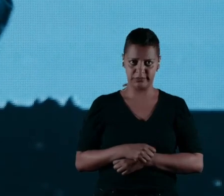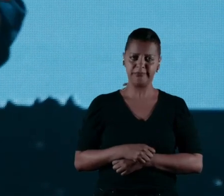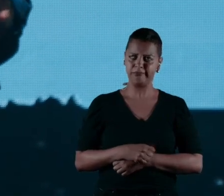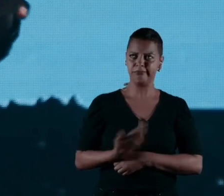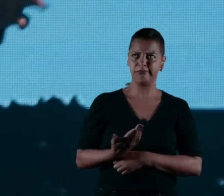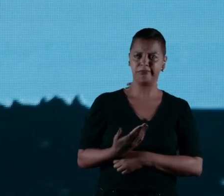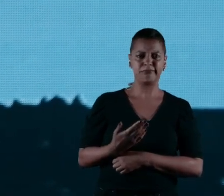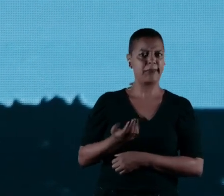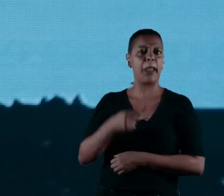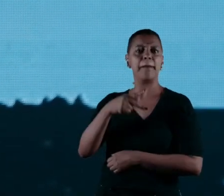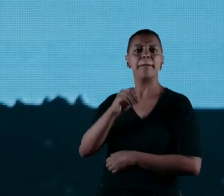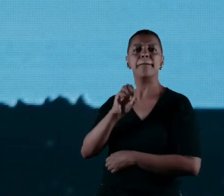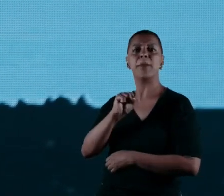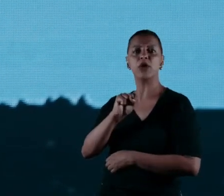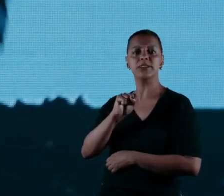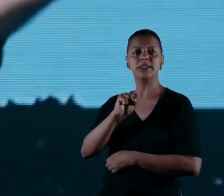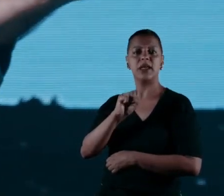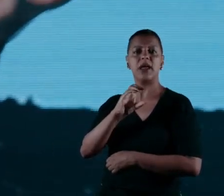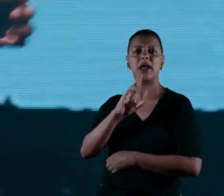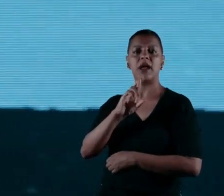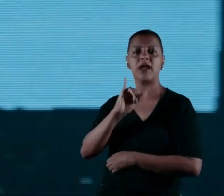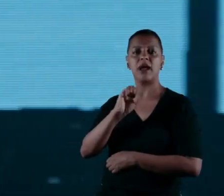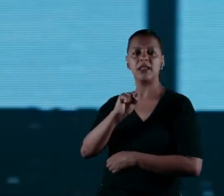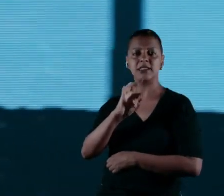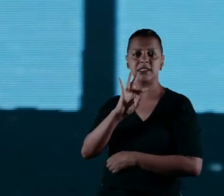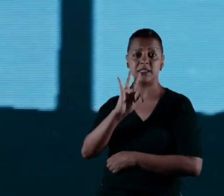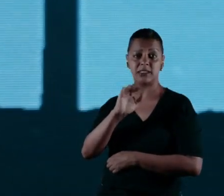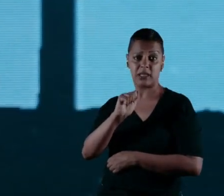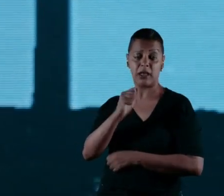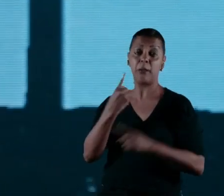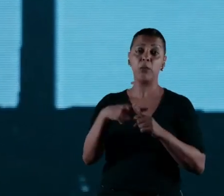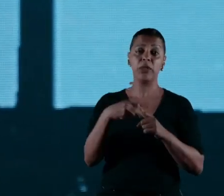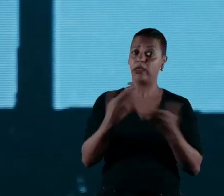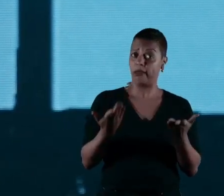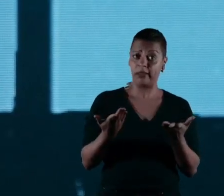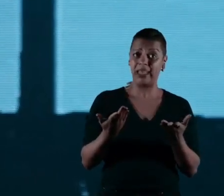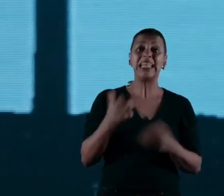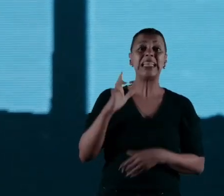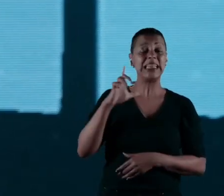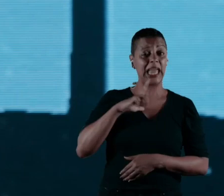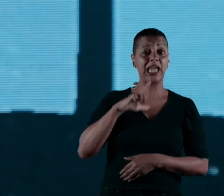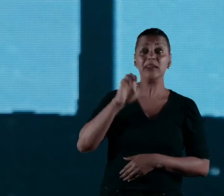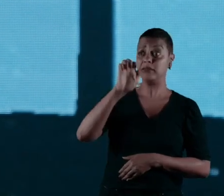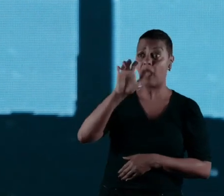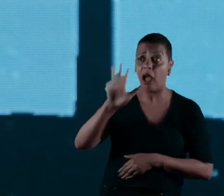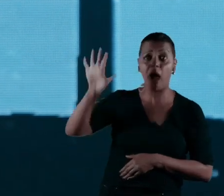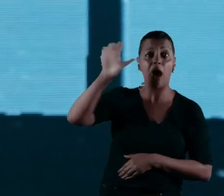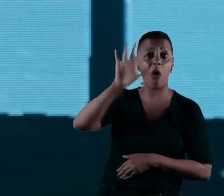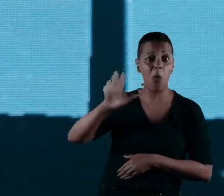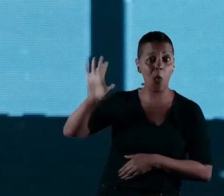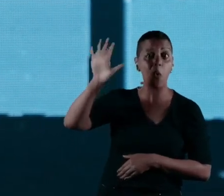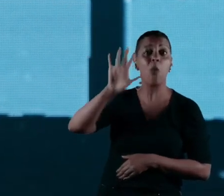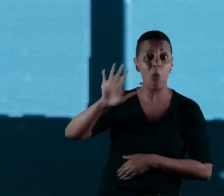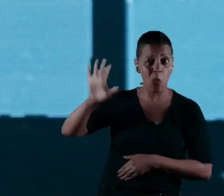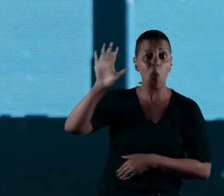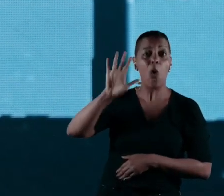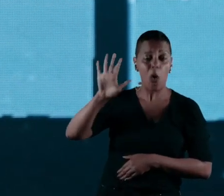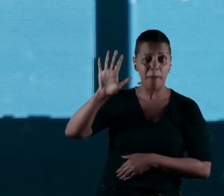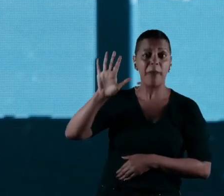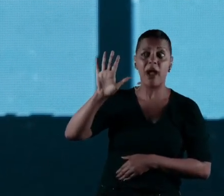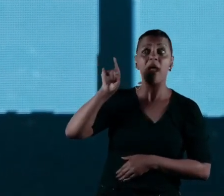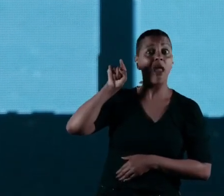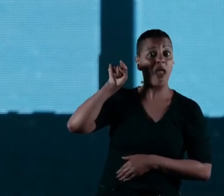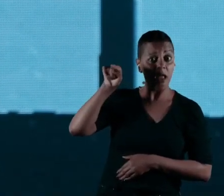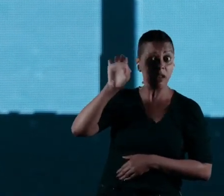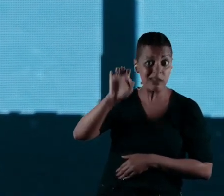Por quê? Porque existem continentes, como a Europa, por exemplo, que Deus é loucura